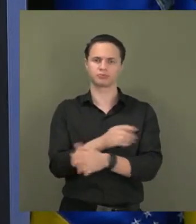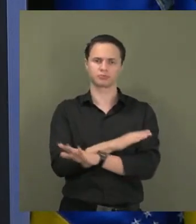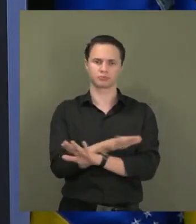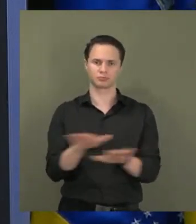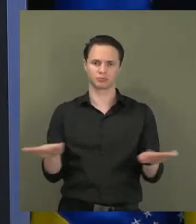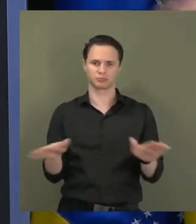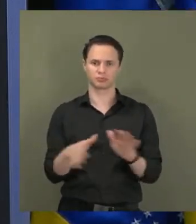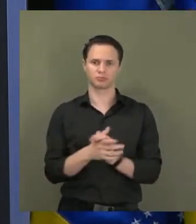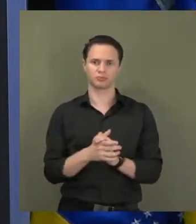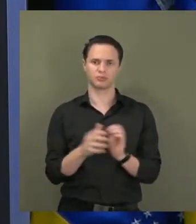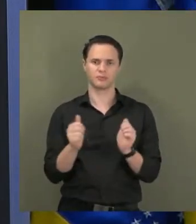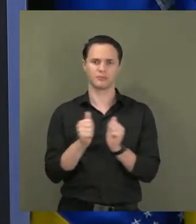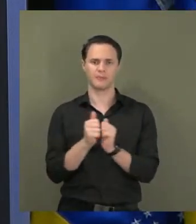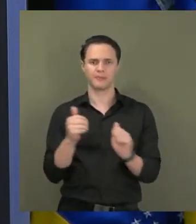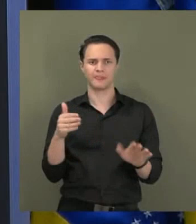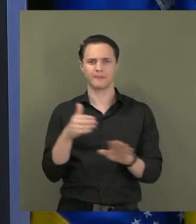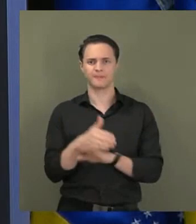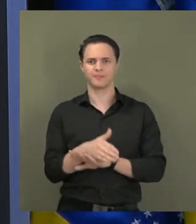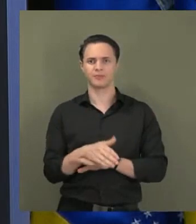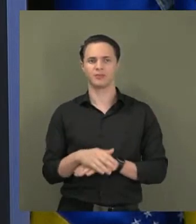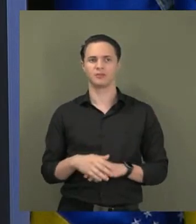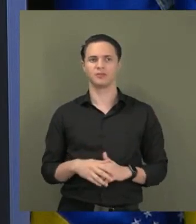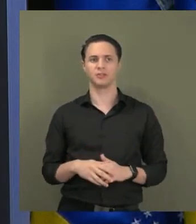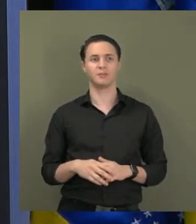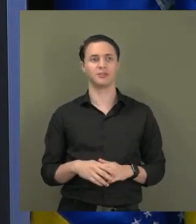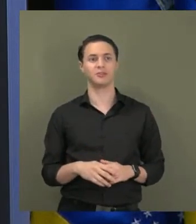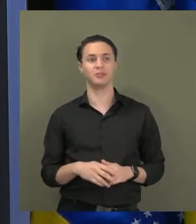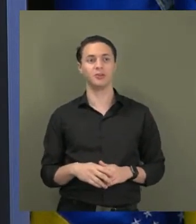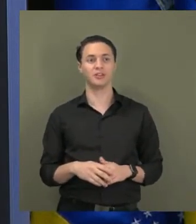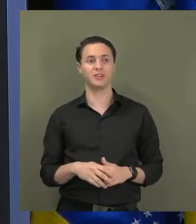essa casa, invadindo o Congresso Nacional.